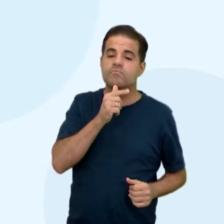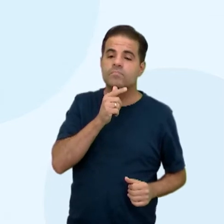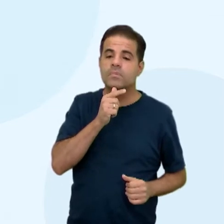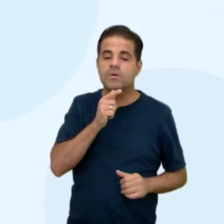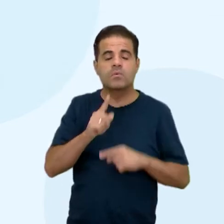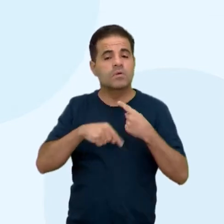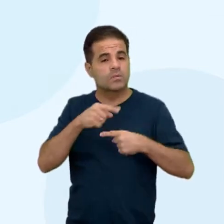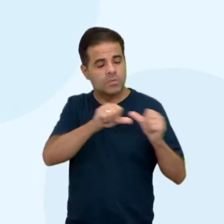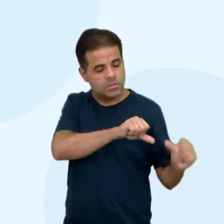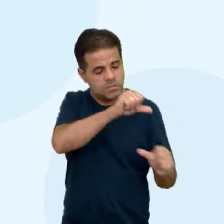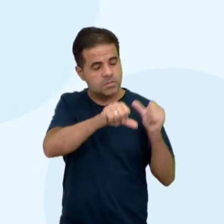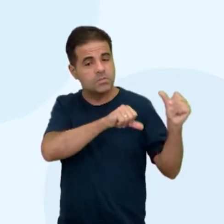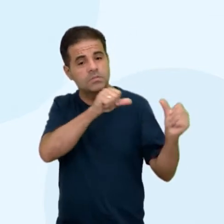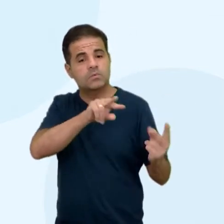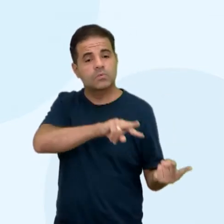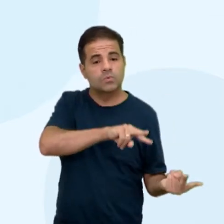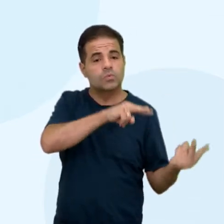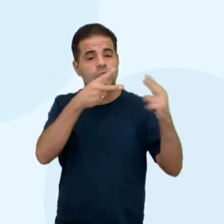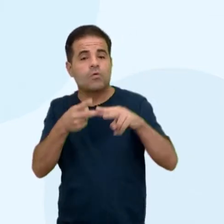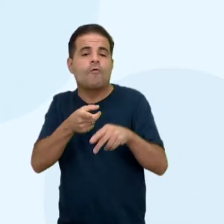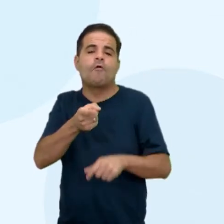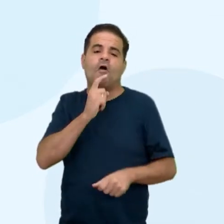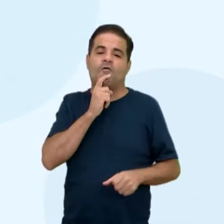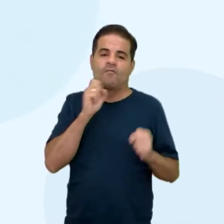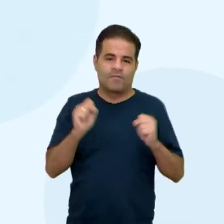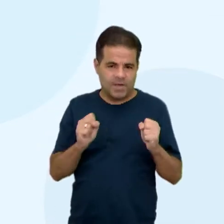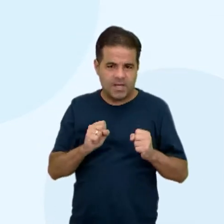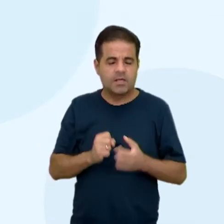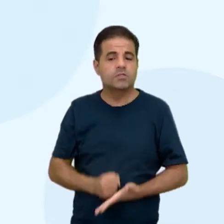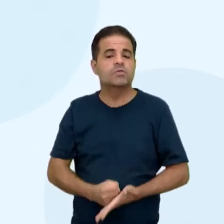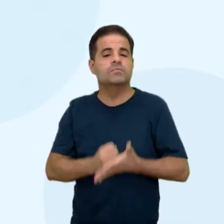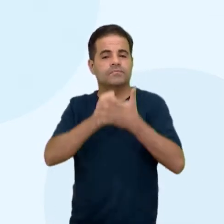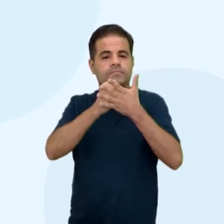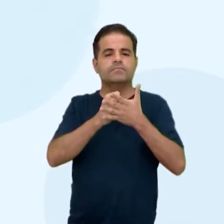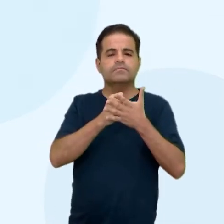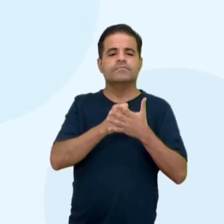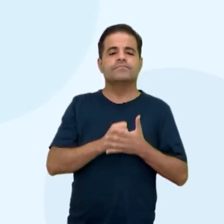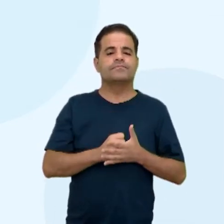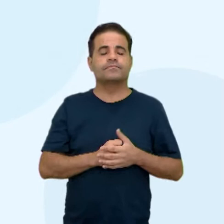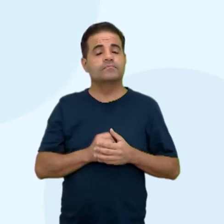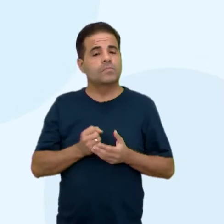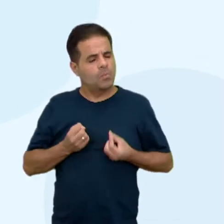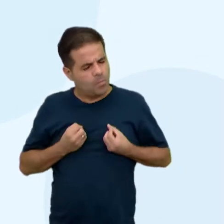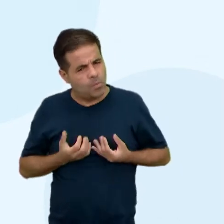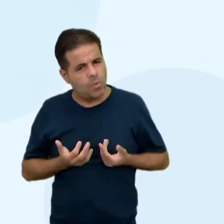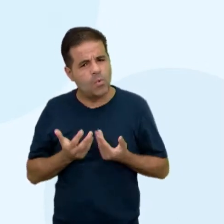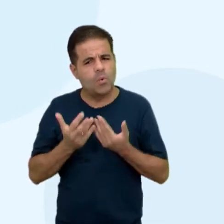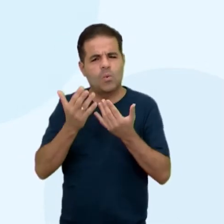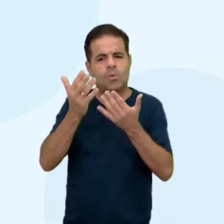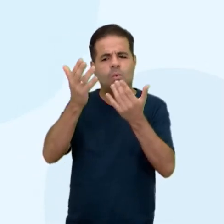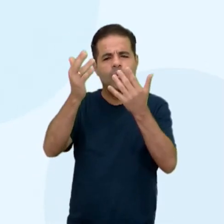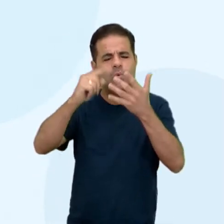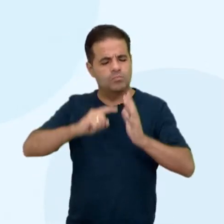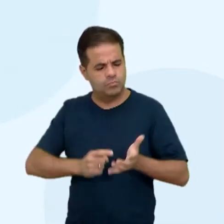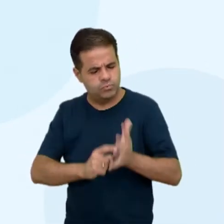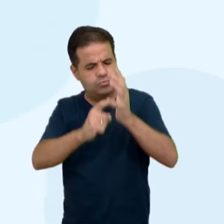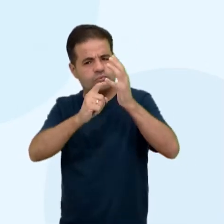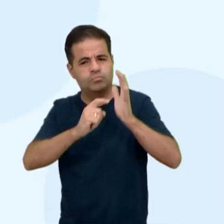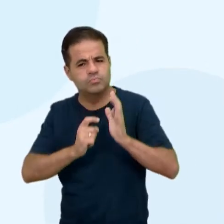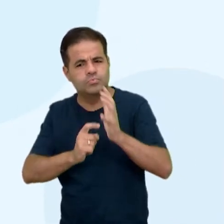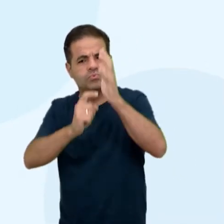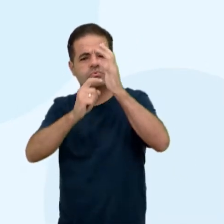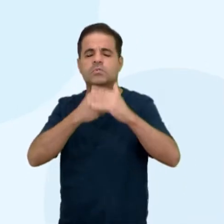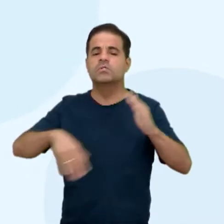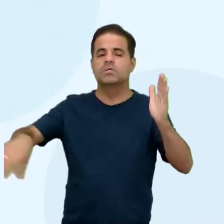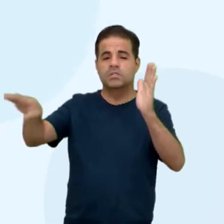E transfere para uma fonte fria. Sobe, né? Esse vapor sobe até a turbina lá e quando chega